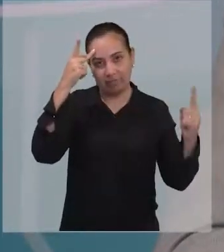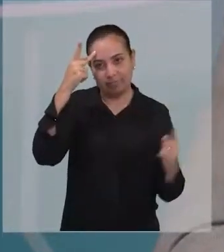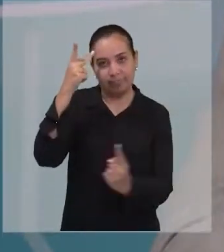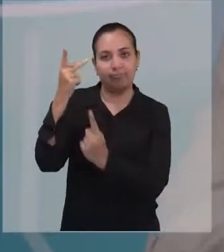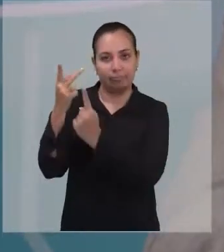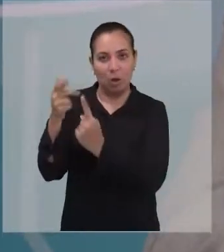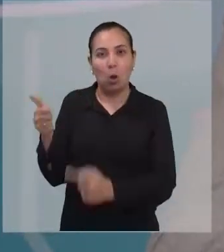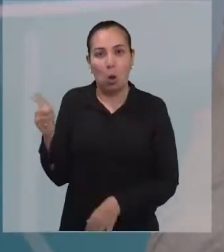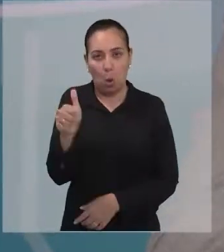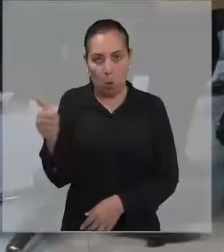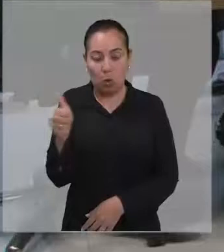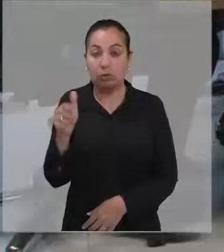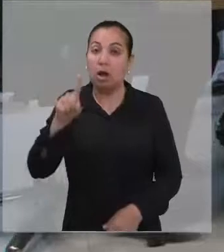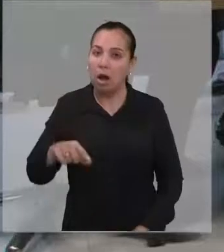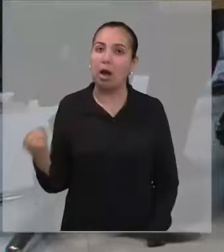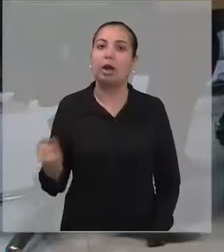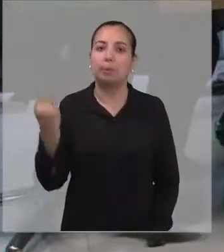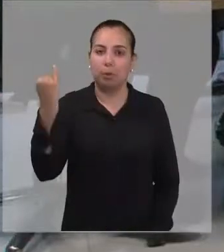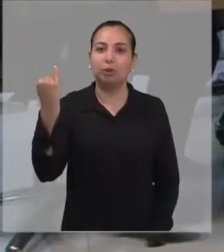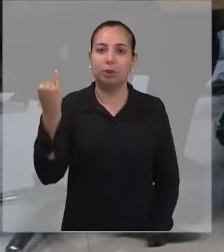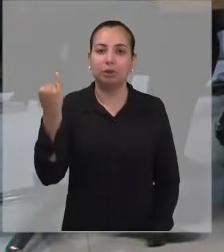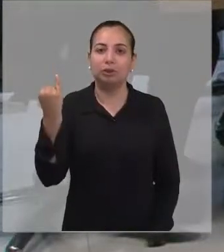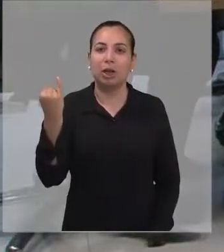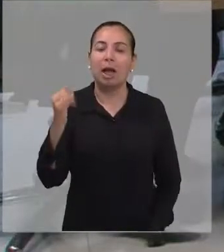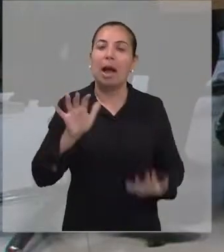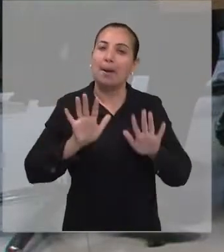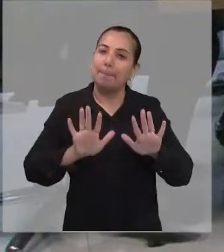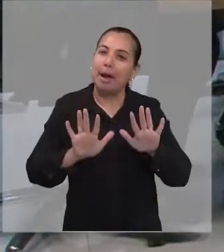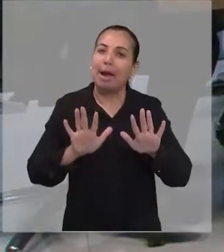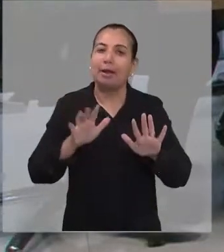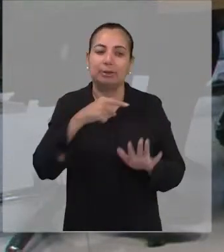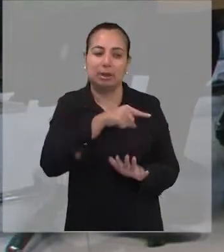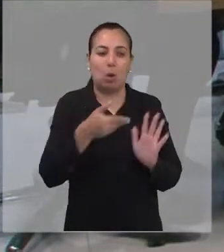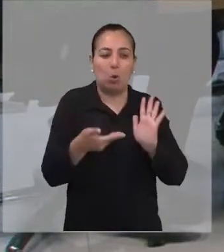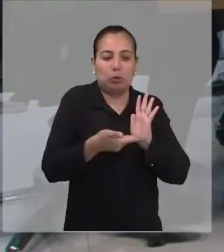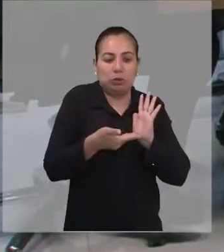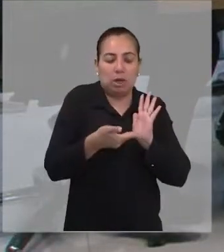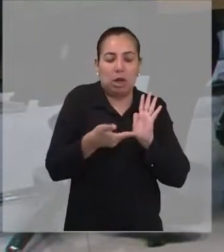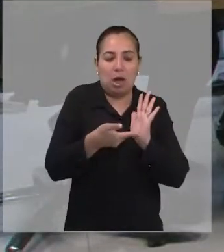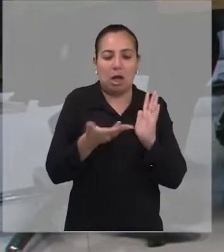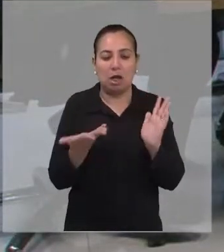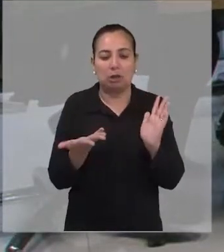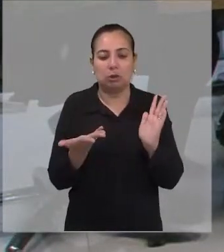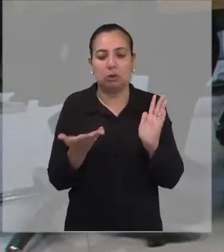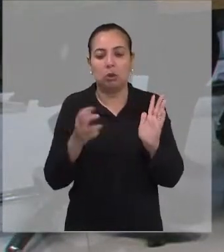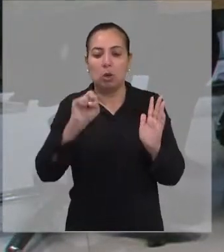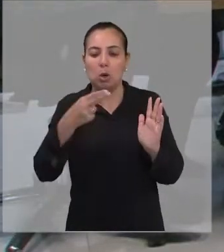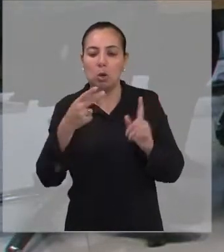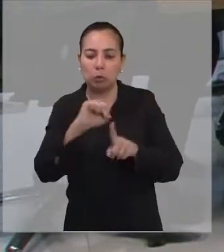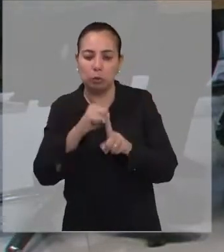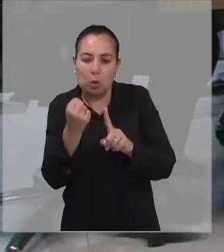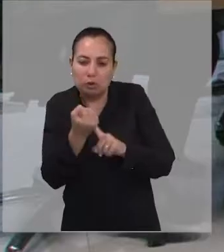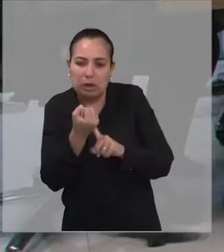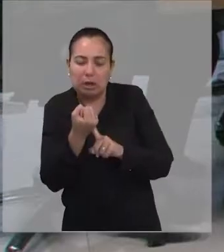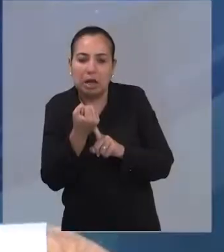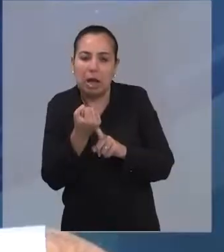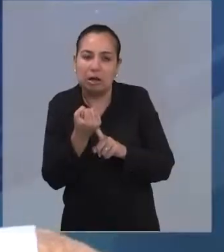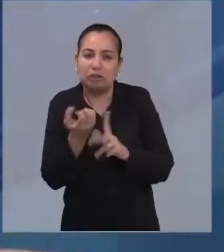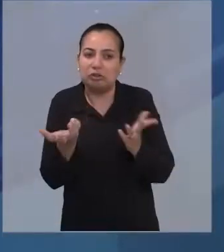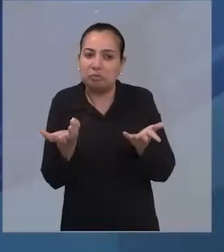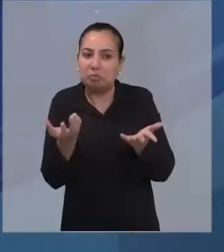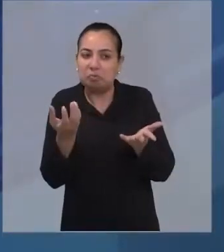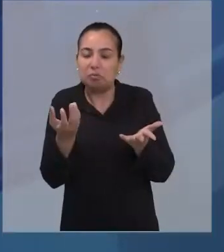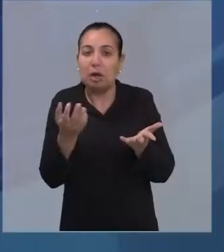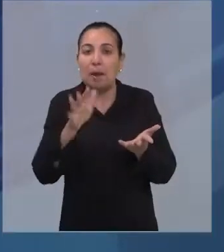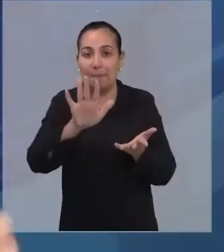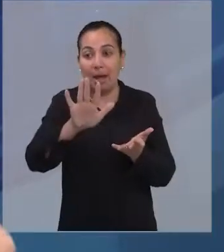importante também. Então, a rejeição não é só rejeição no Senado, rejeição na sociedade, ou seja lá o que for. A corte